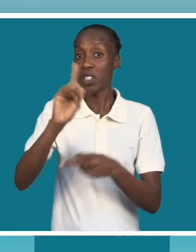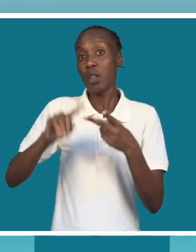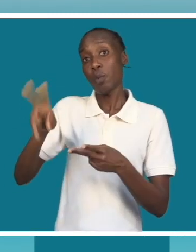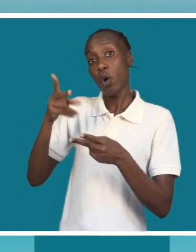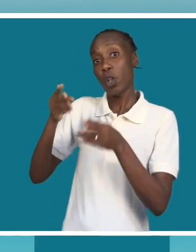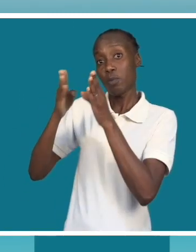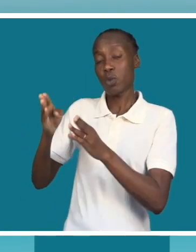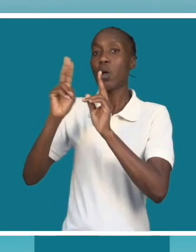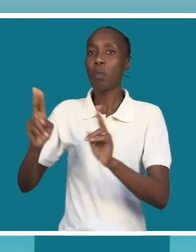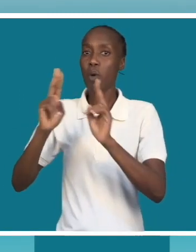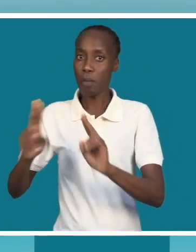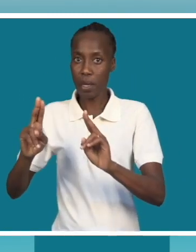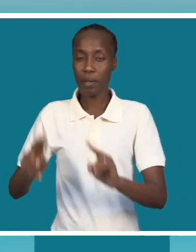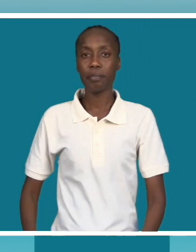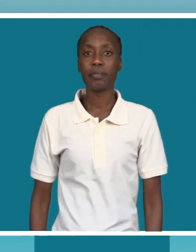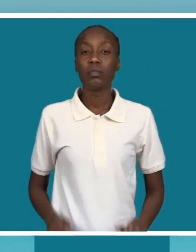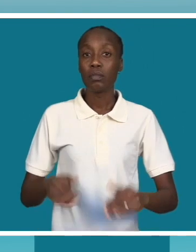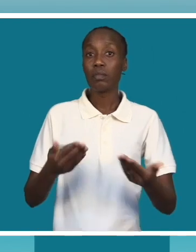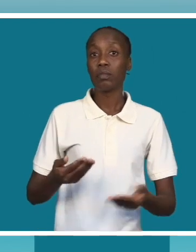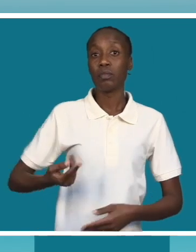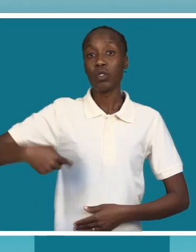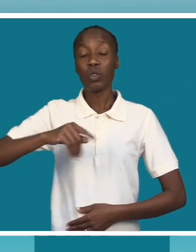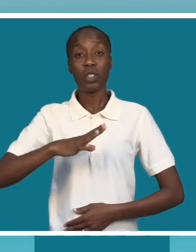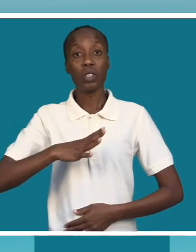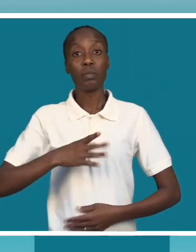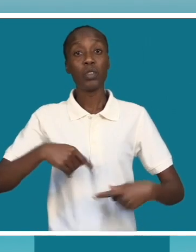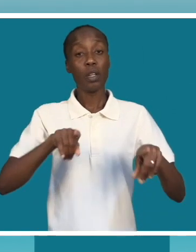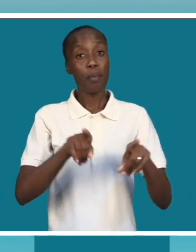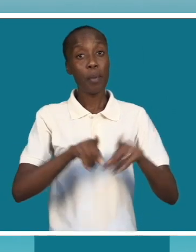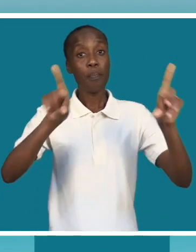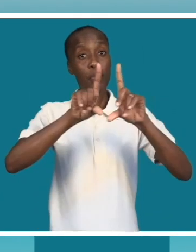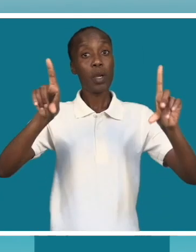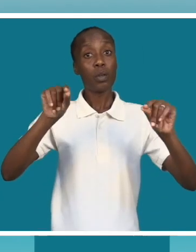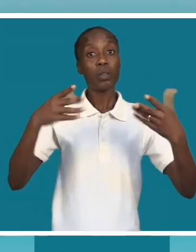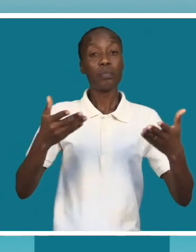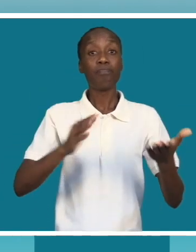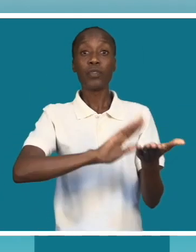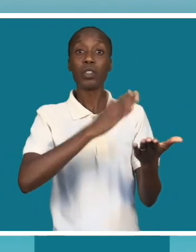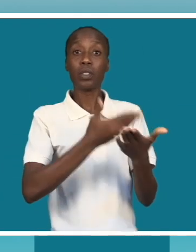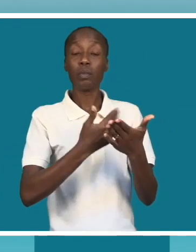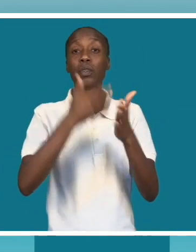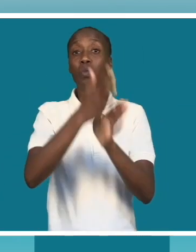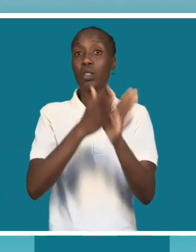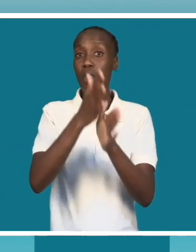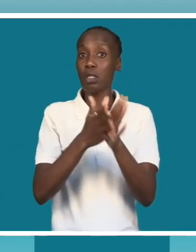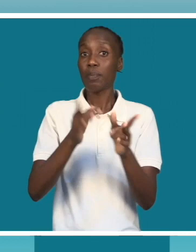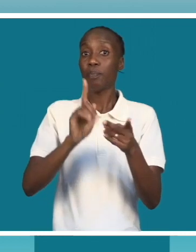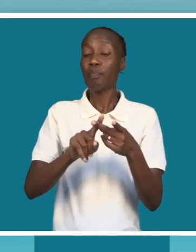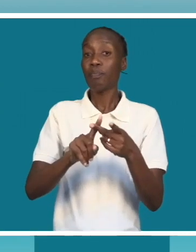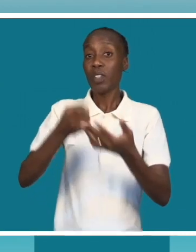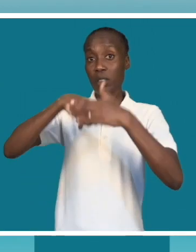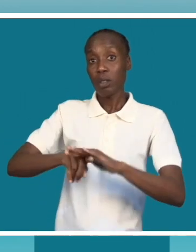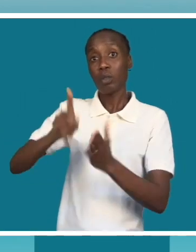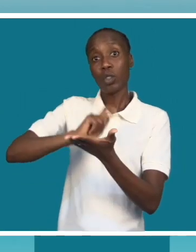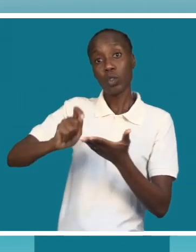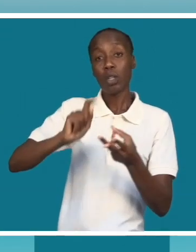deficiência como para as pessoas que não têm deficiência. Temos também a questão dos intérpretes de língua de sinais dentro